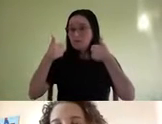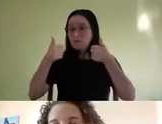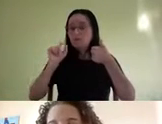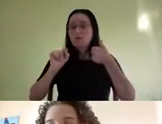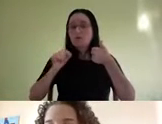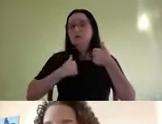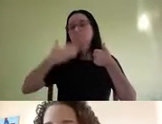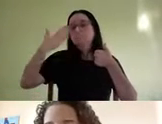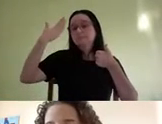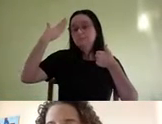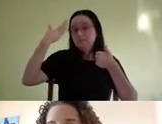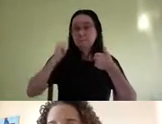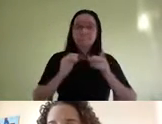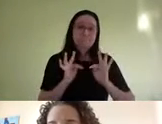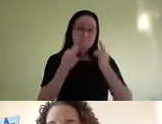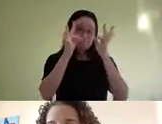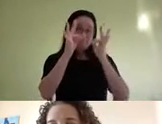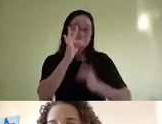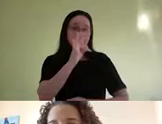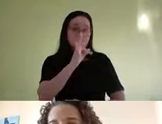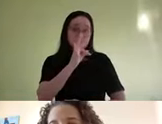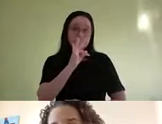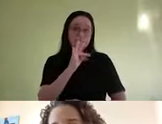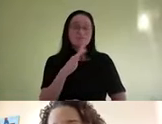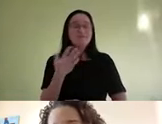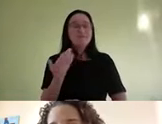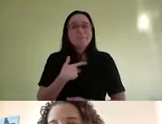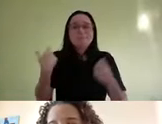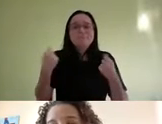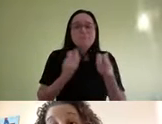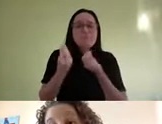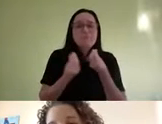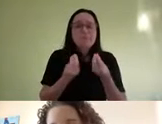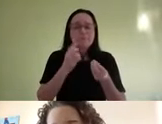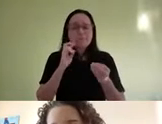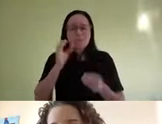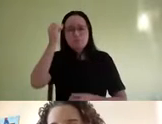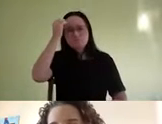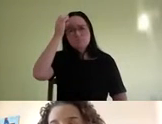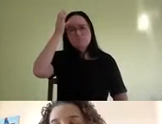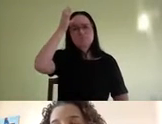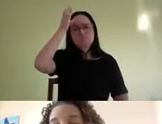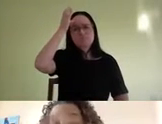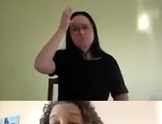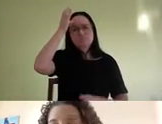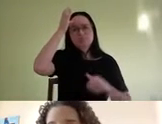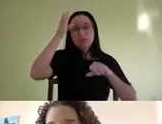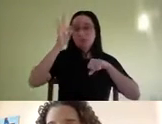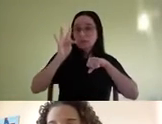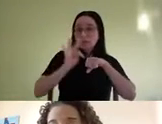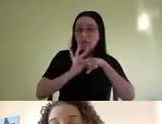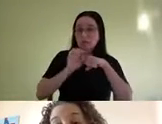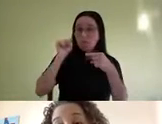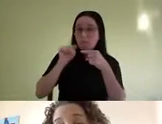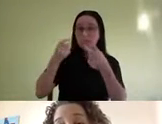a tecnologia, mas eu precisava aplicar o meu conhecimento técnico para o negócio